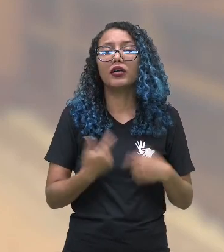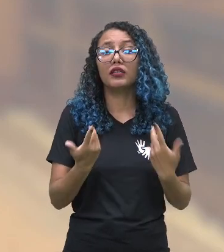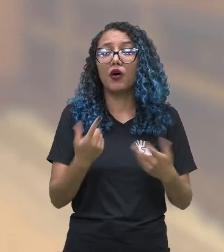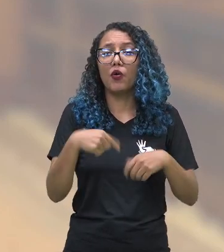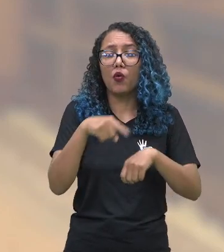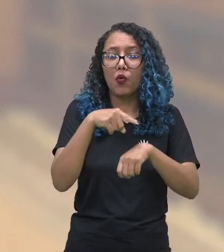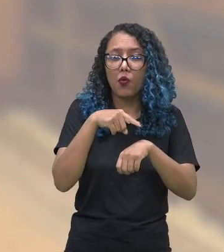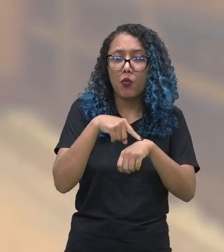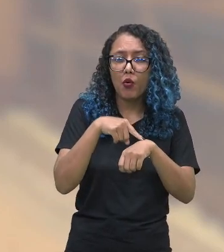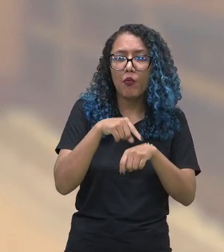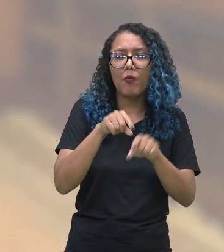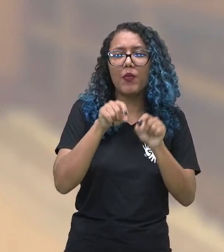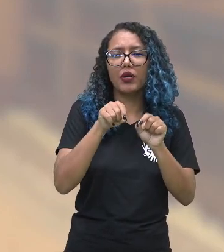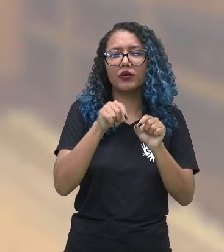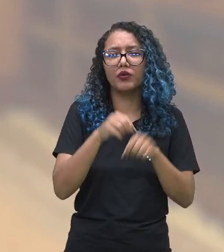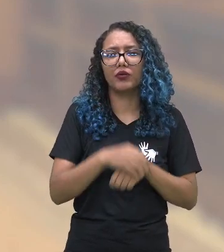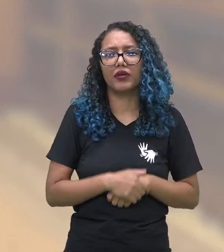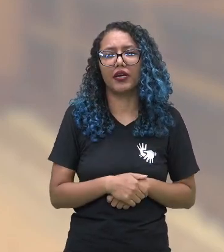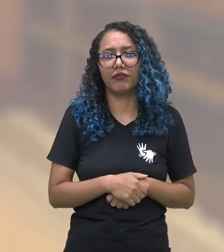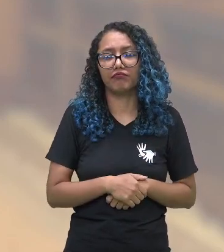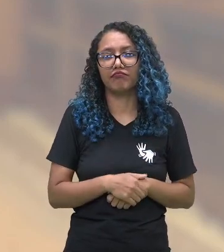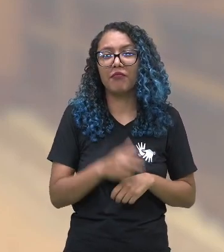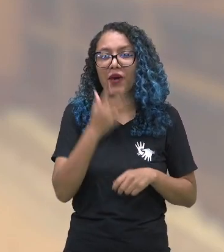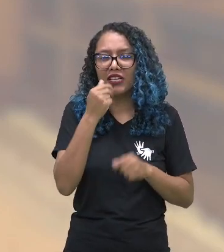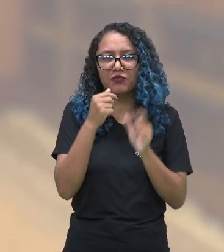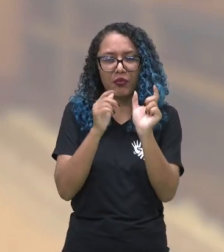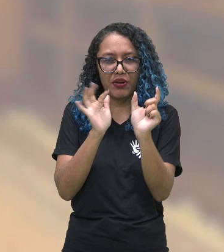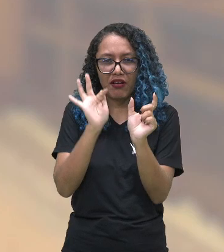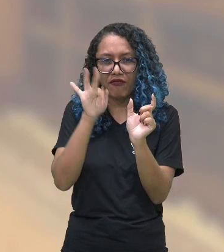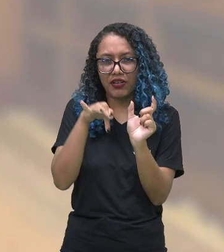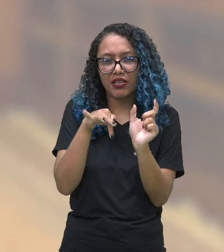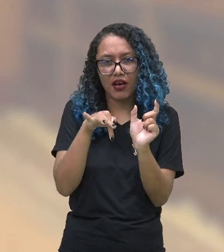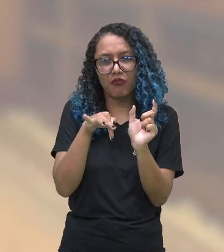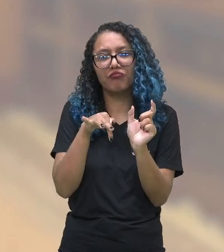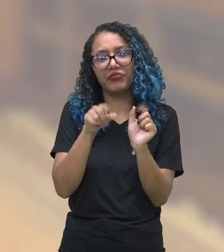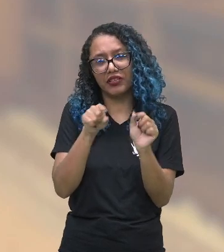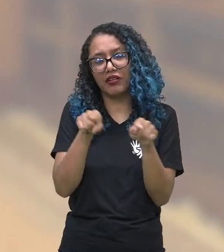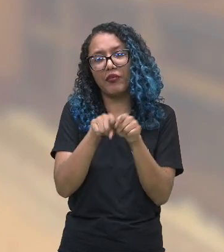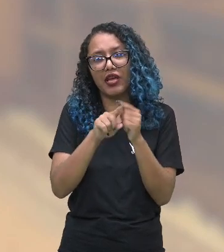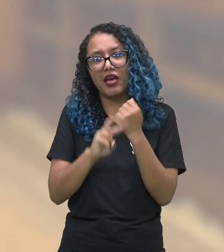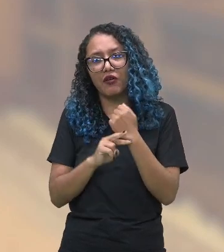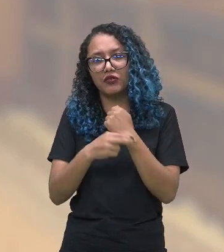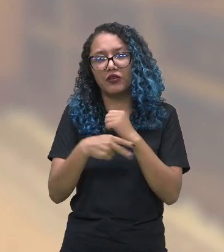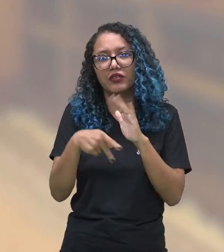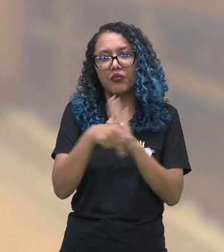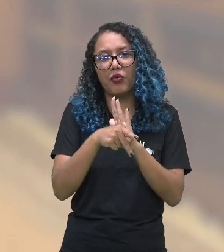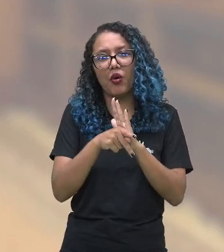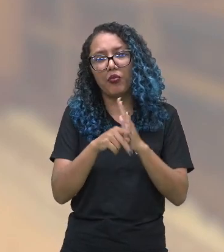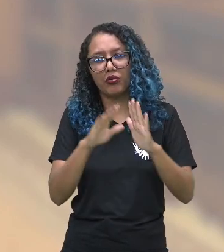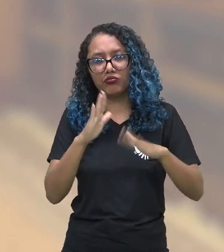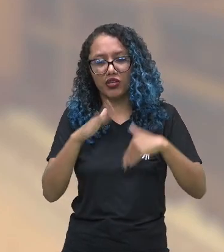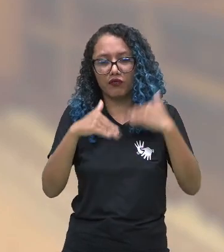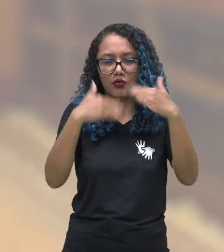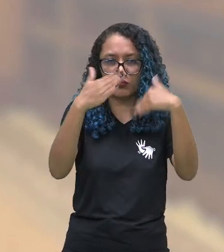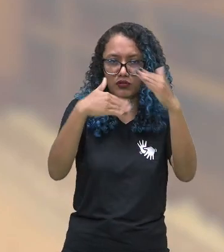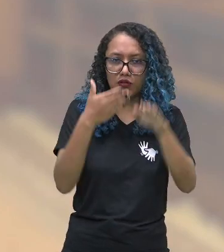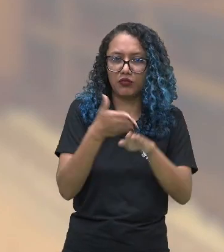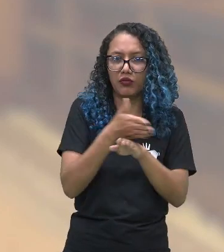apresenta como um termo final e resultante de toda a nossa evolução